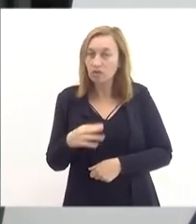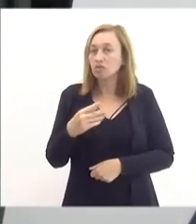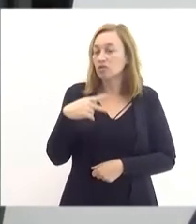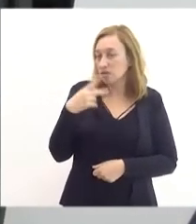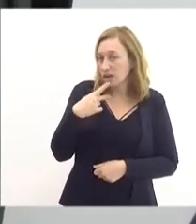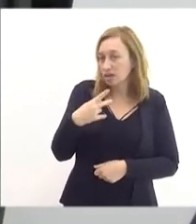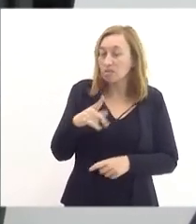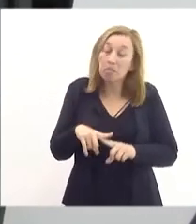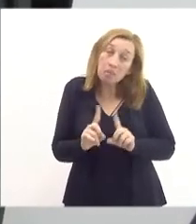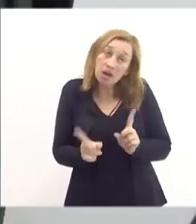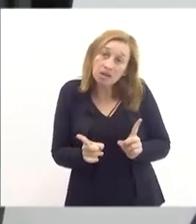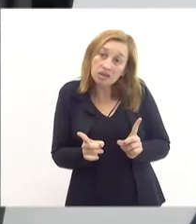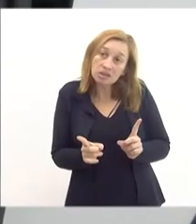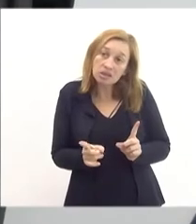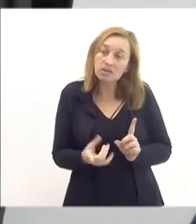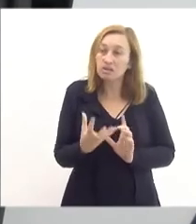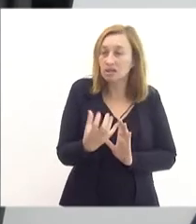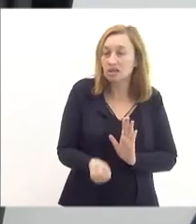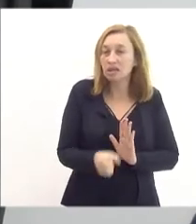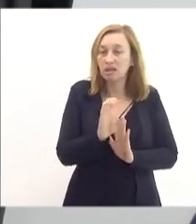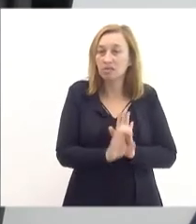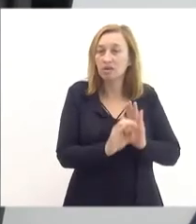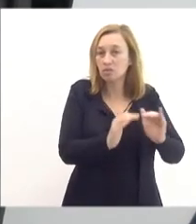bastaria acatar a emenda supressiva.